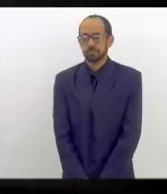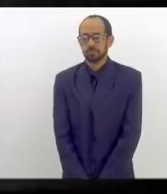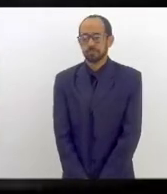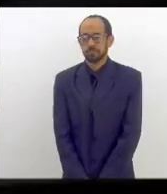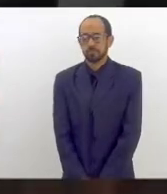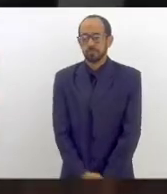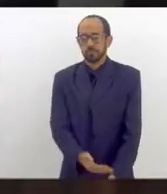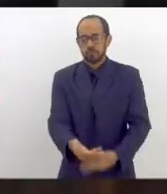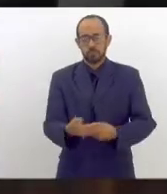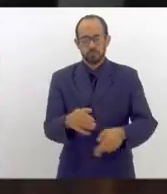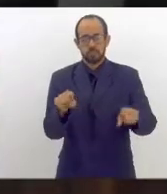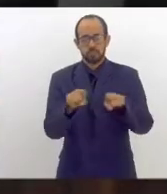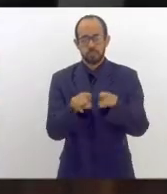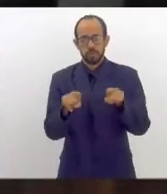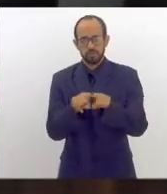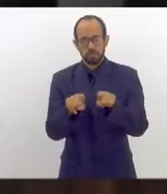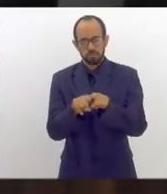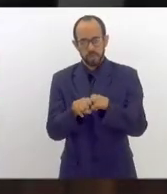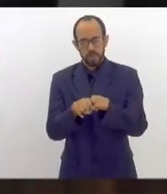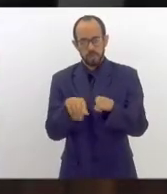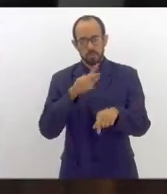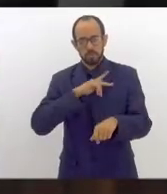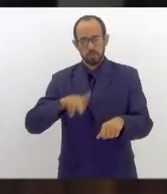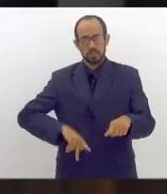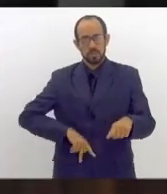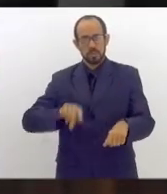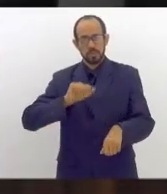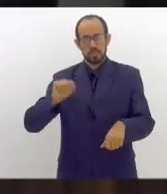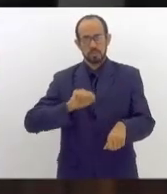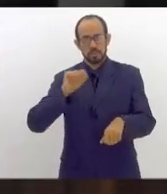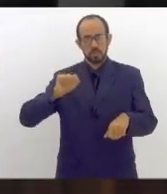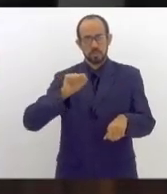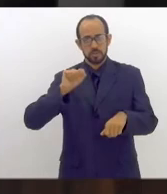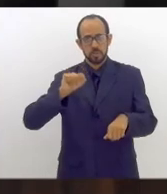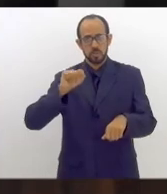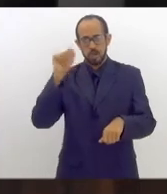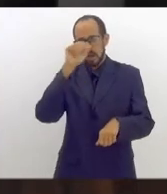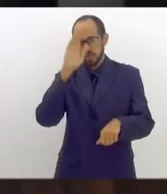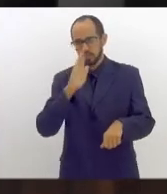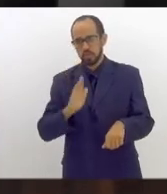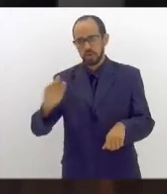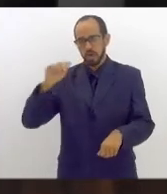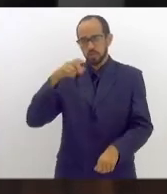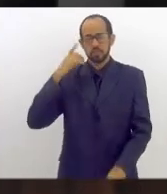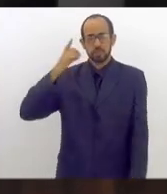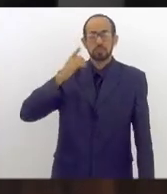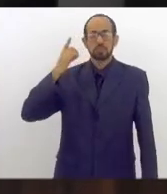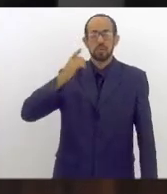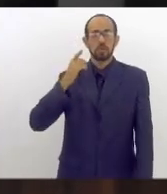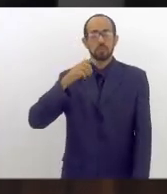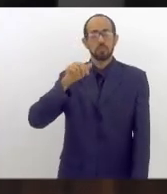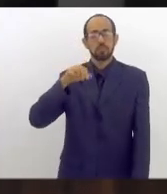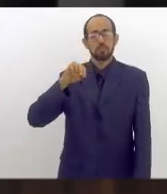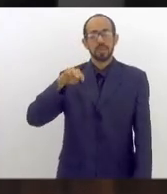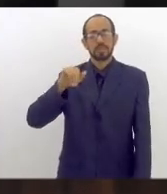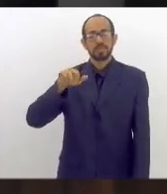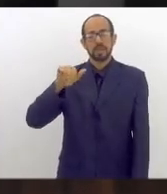convido para estar na mesa o Presidente da Associação Nacional do desembargadores desembargador Marcelo